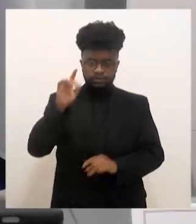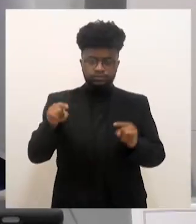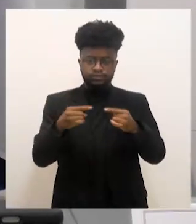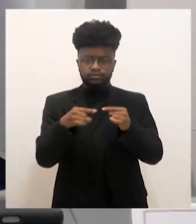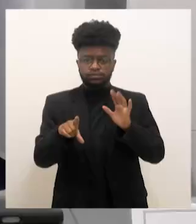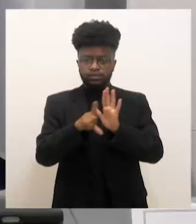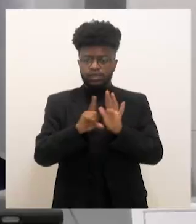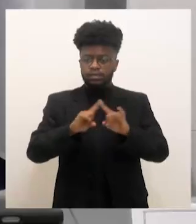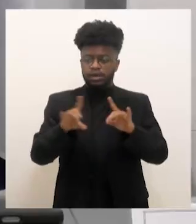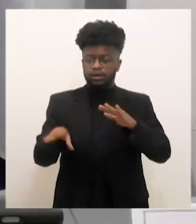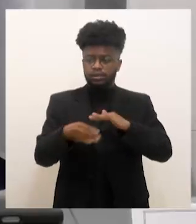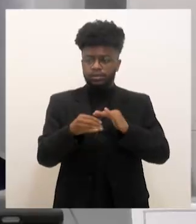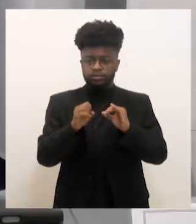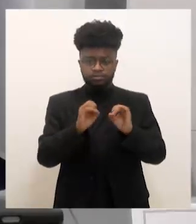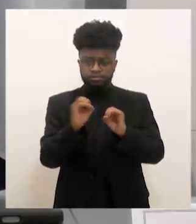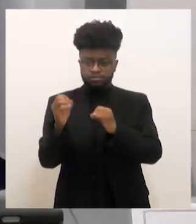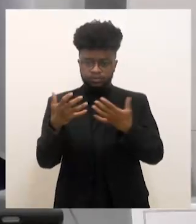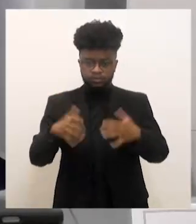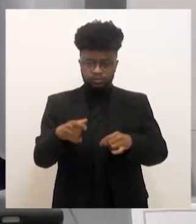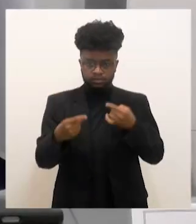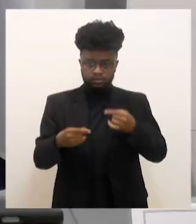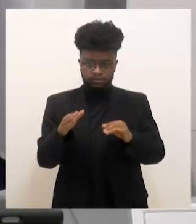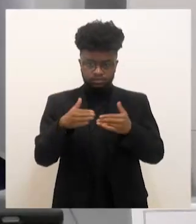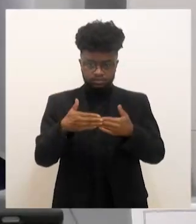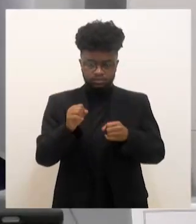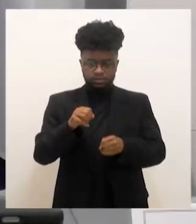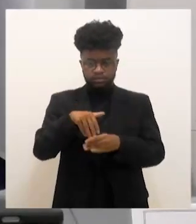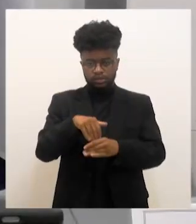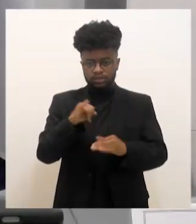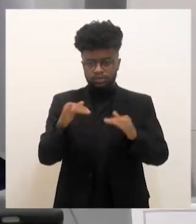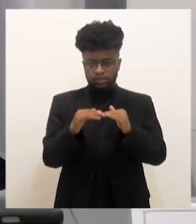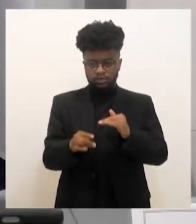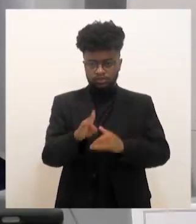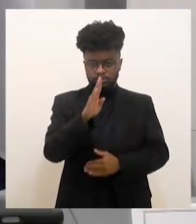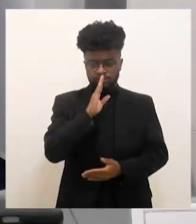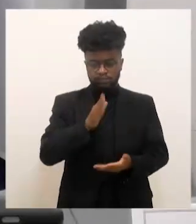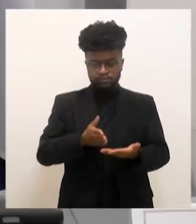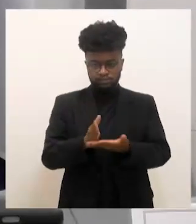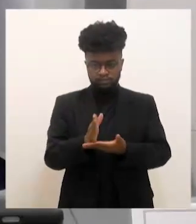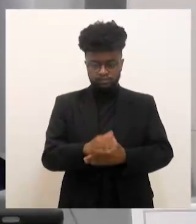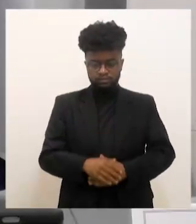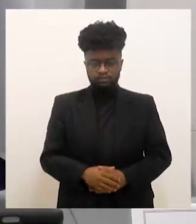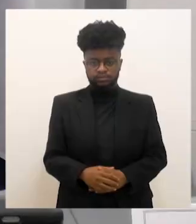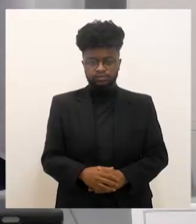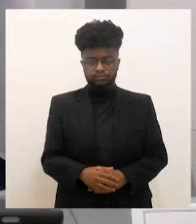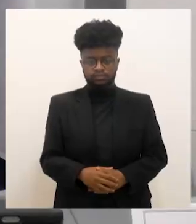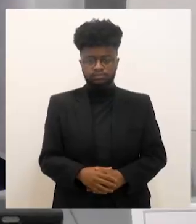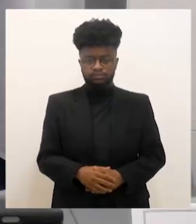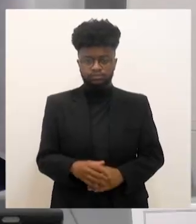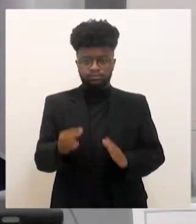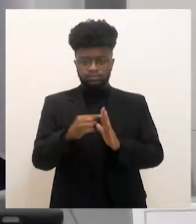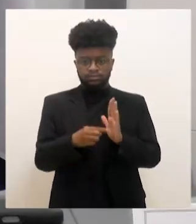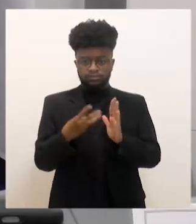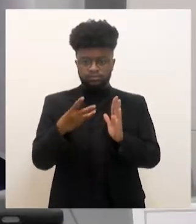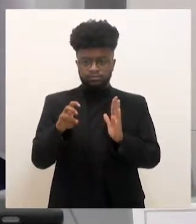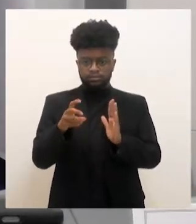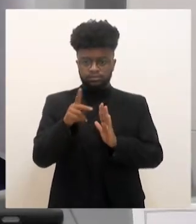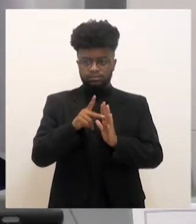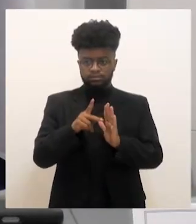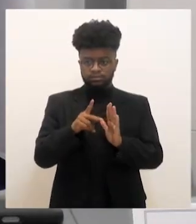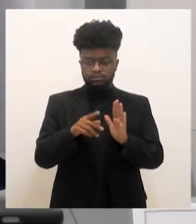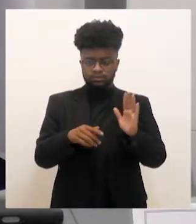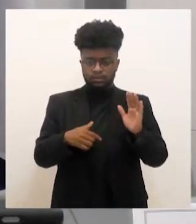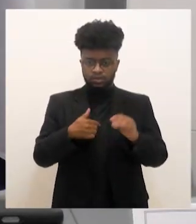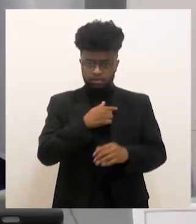legalidade com emendas. Em discussão. Não havendo quem queira discutir, encerrada a discussão, em votação, os senhores que aprovam permaneçam como estão. Aprovado. 35 da pauta. Projeto de lei... Presidente,